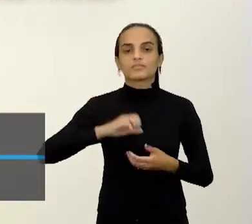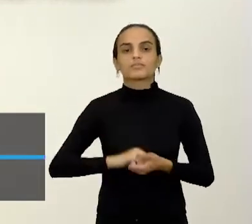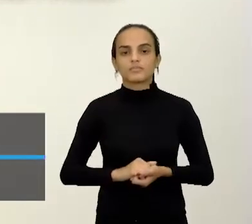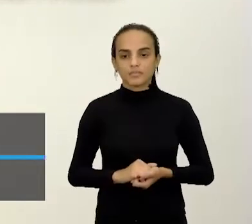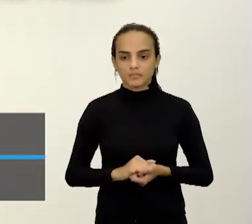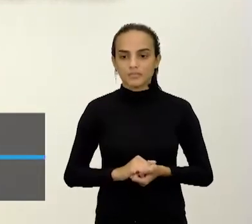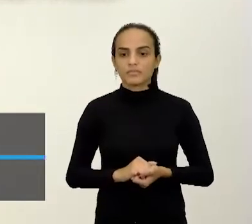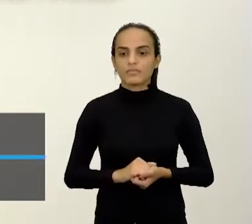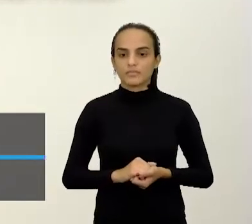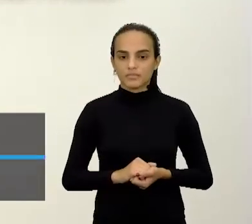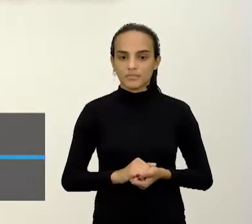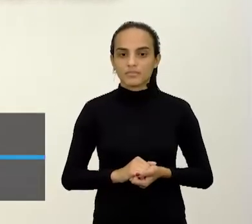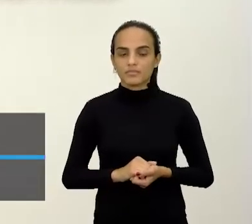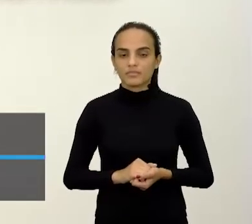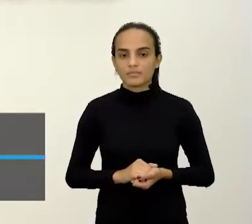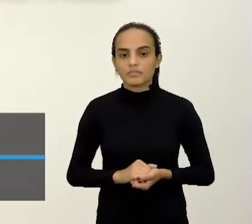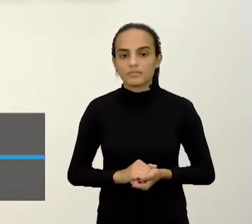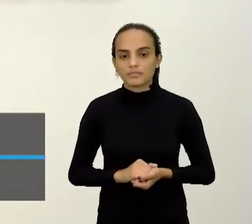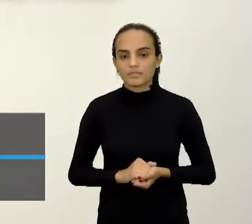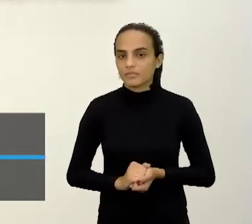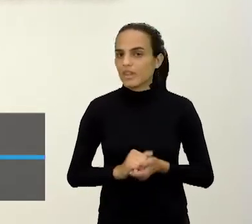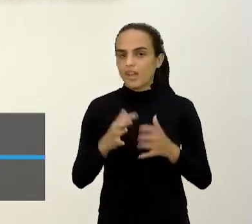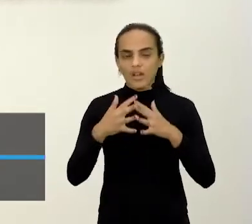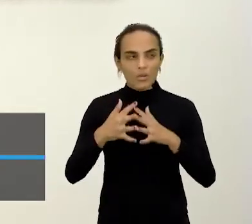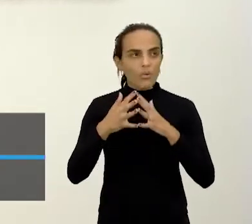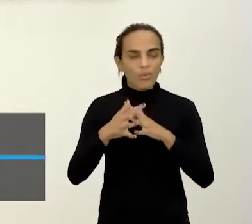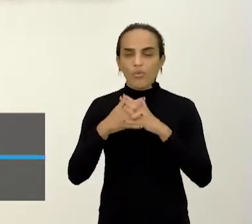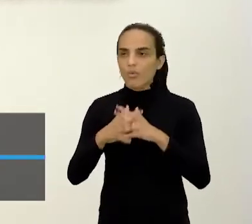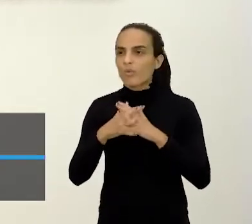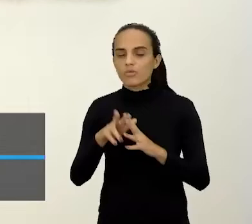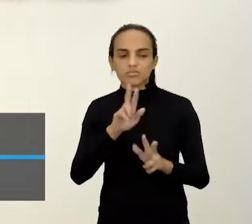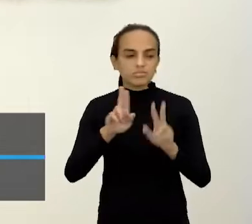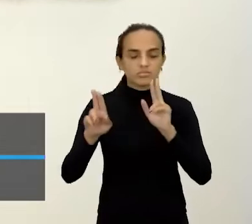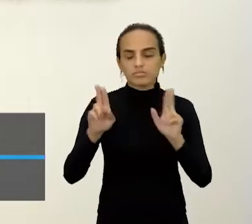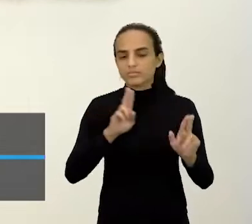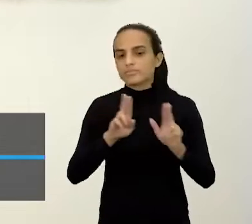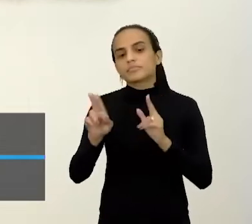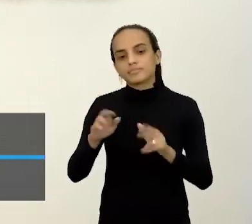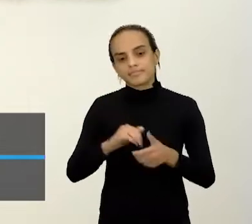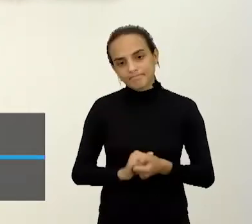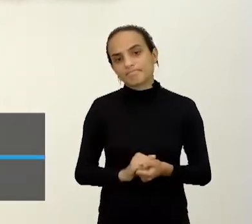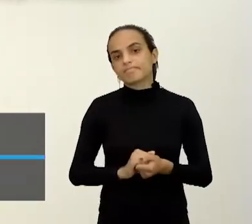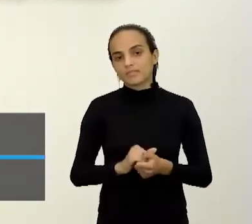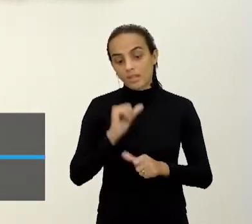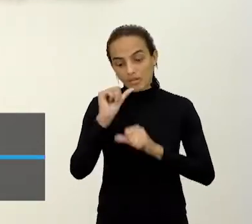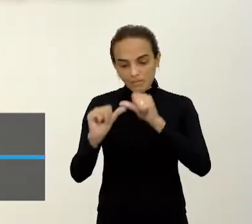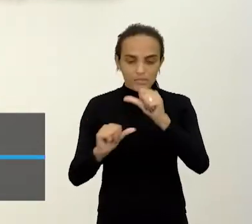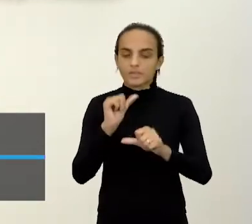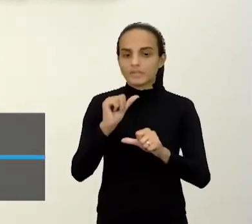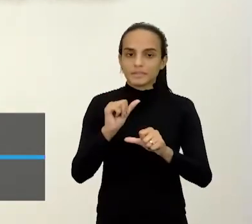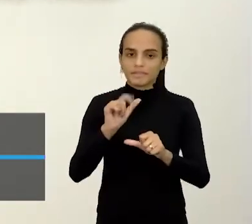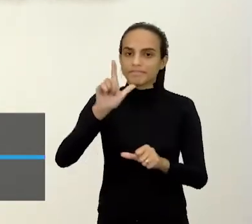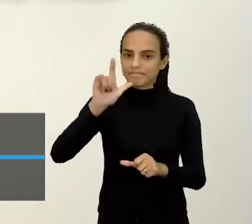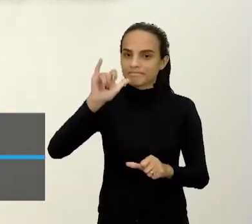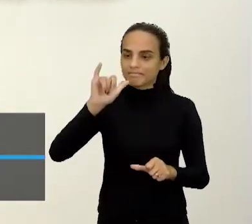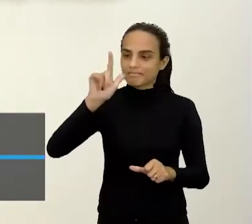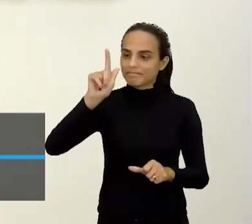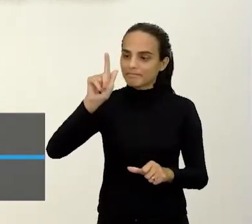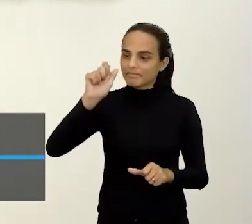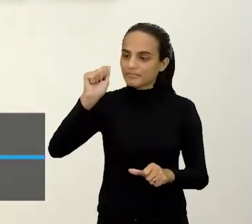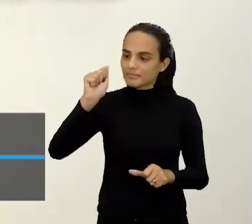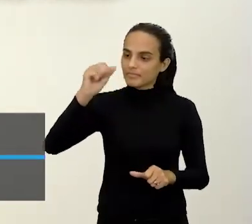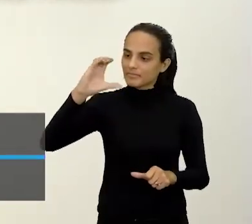quando acontece a ponte salina. Então, para não fazer essa assimilação, a gente agora usa ligação de